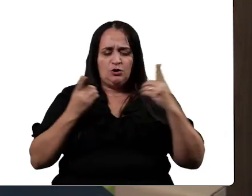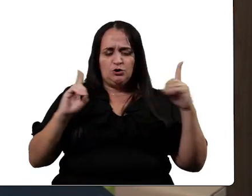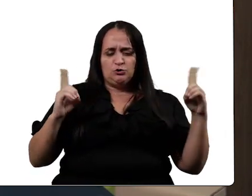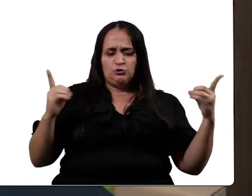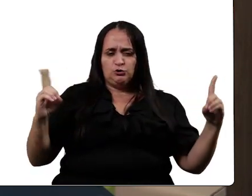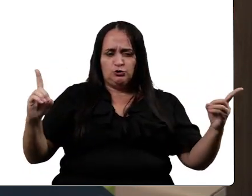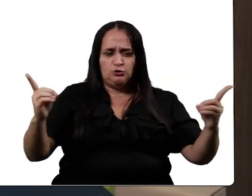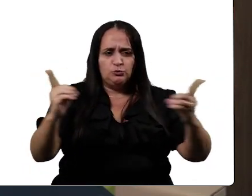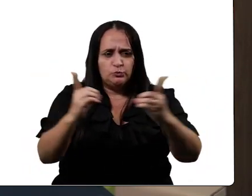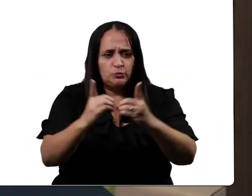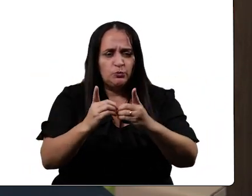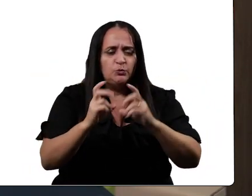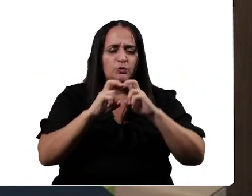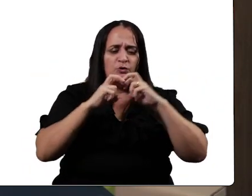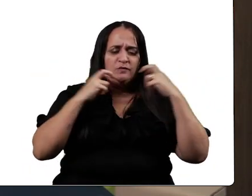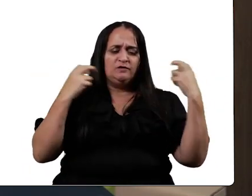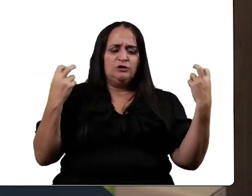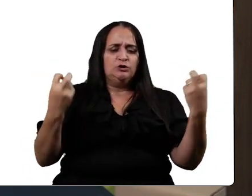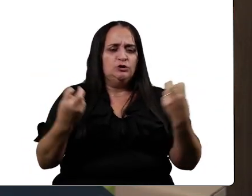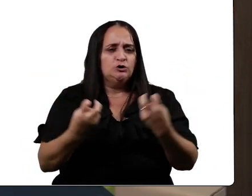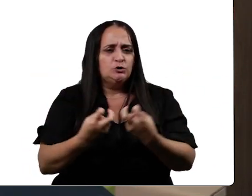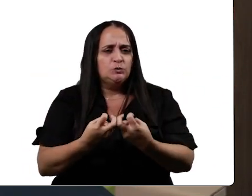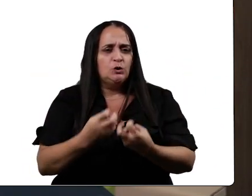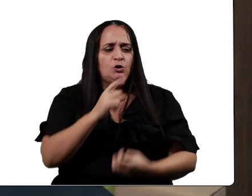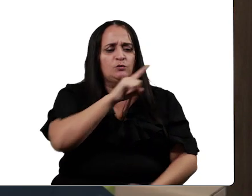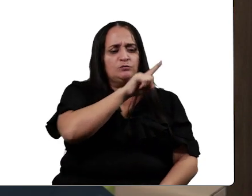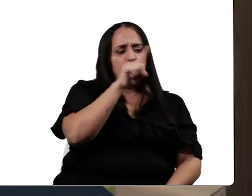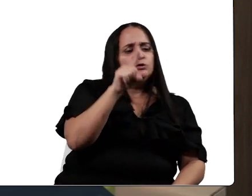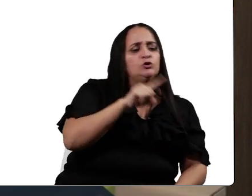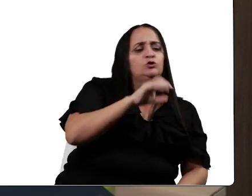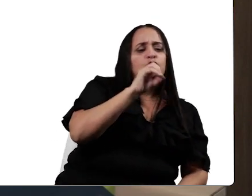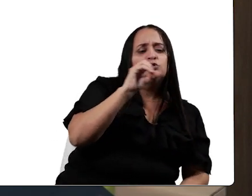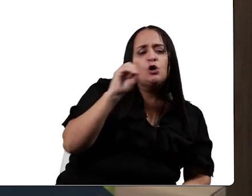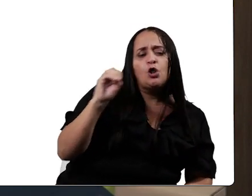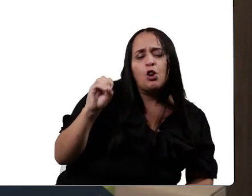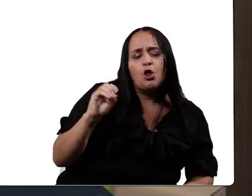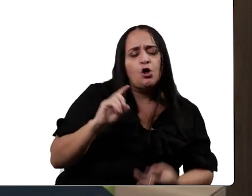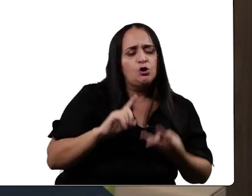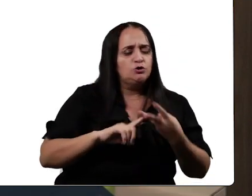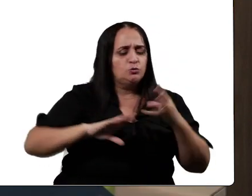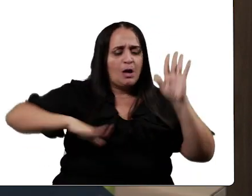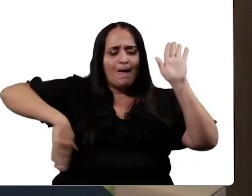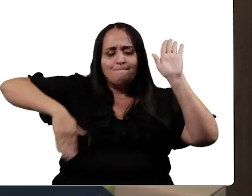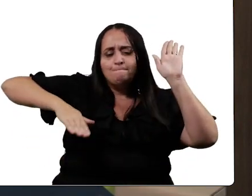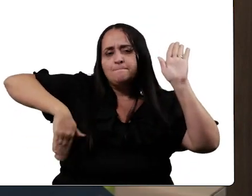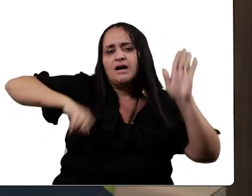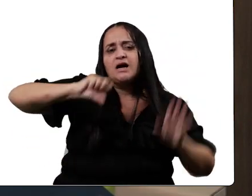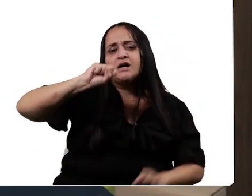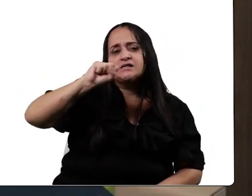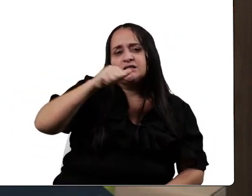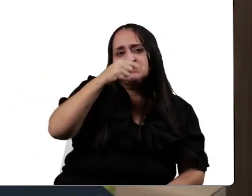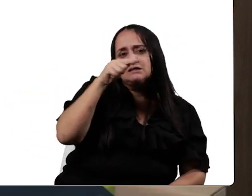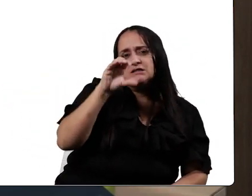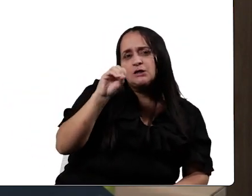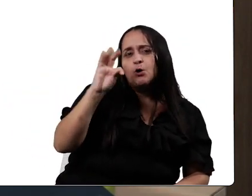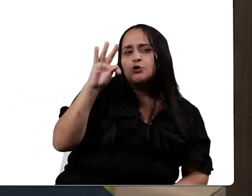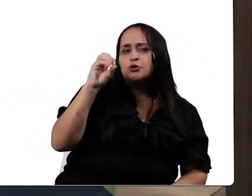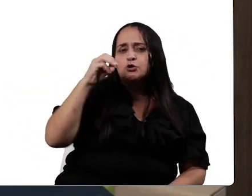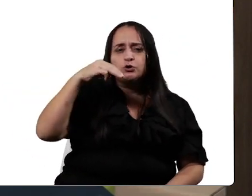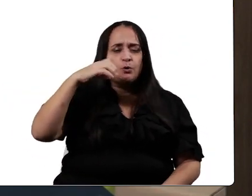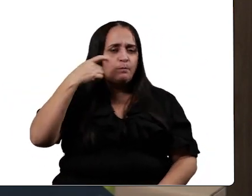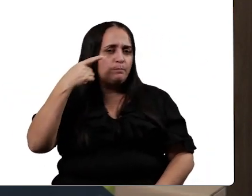Fonte Nova, o Zoológico, a Praia de São Tomé, cinema, shopping. Salvador tem